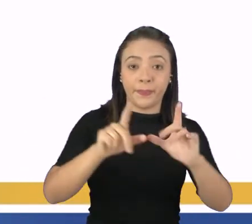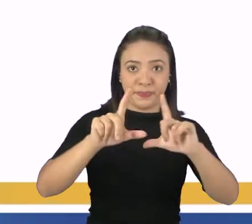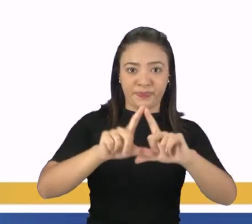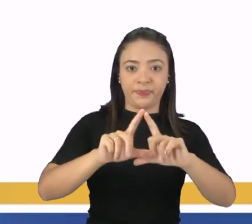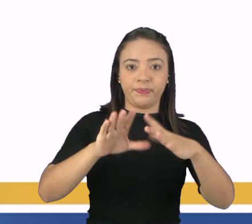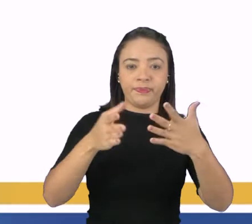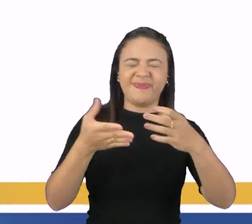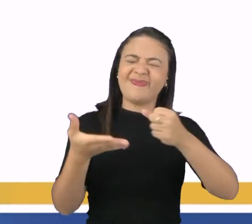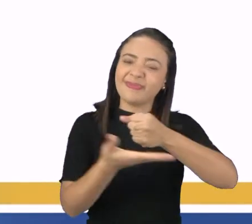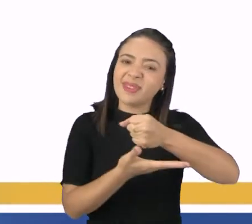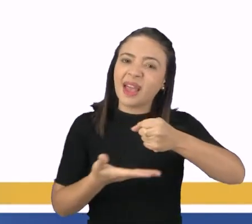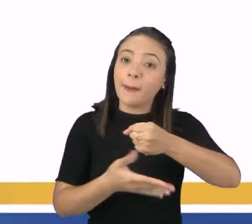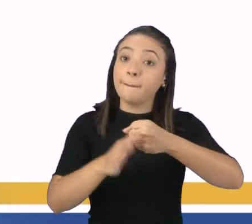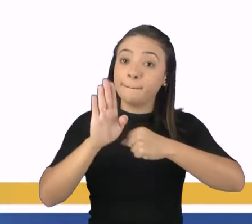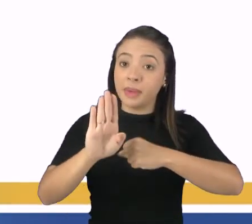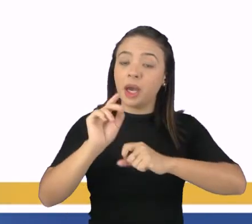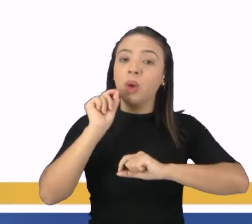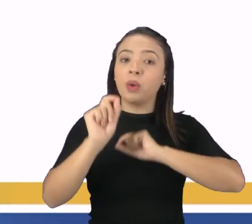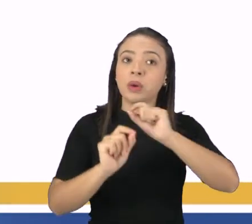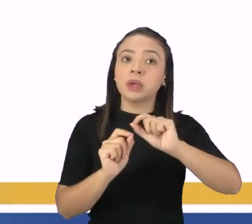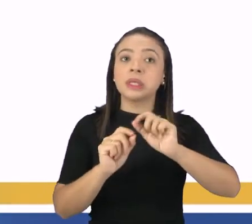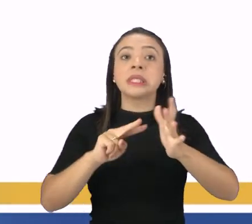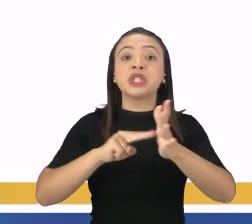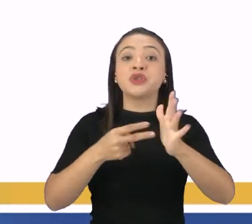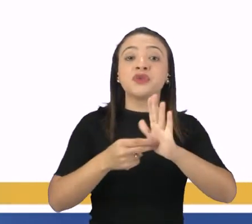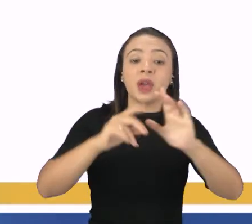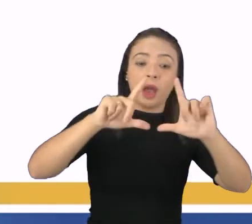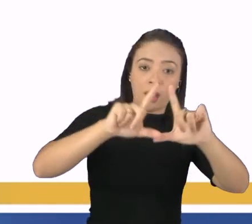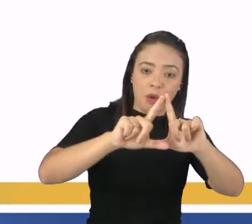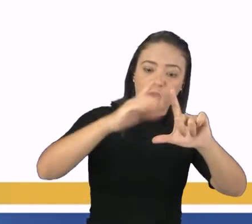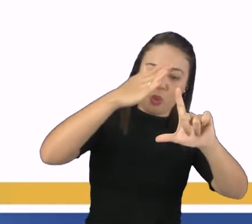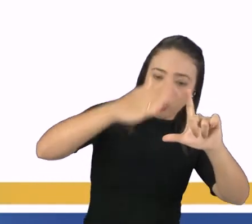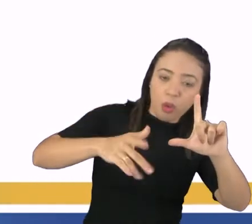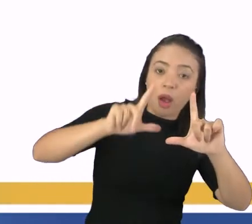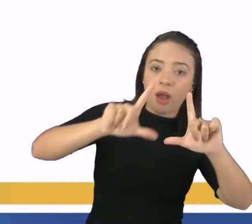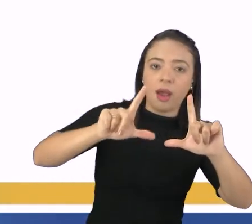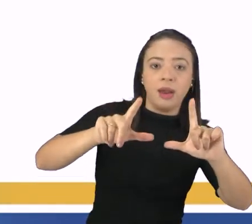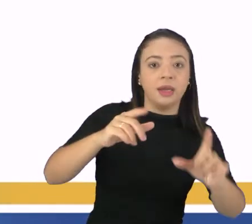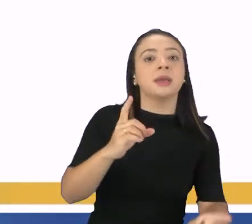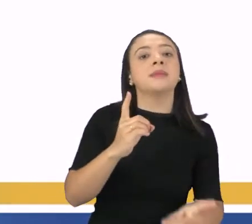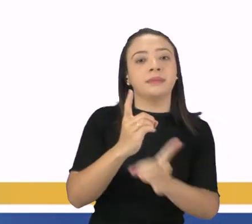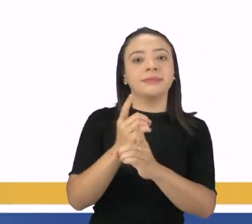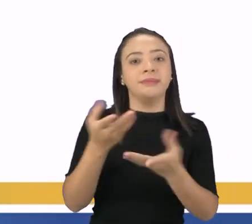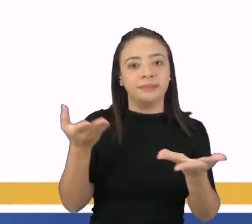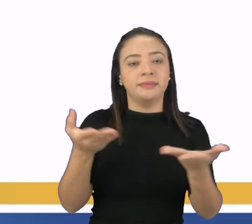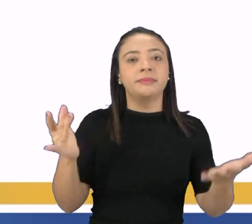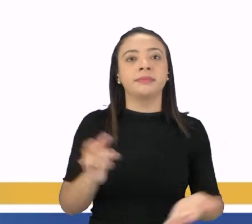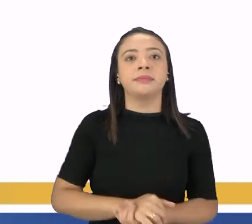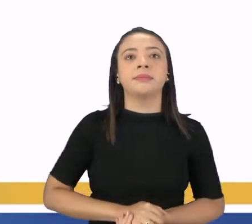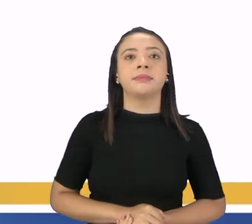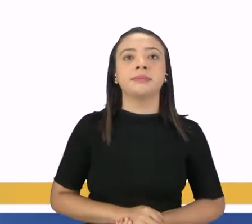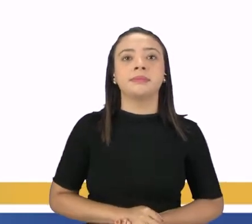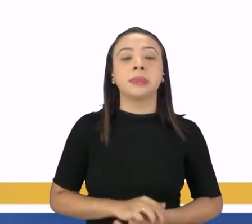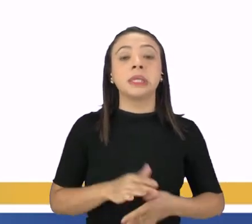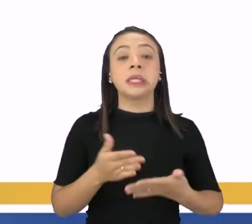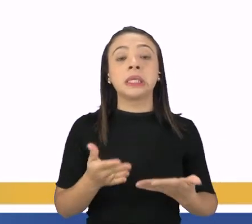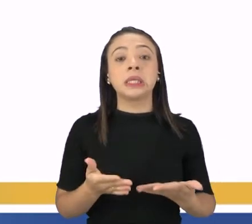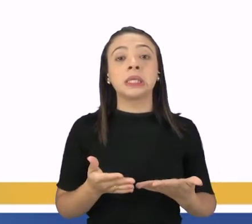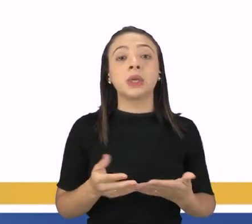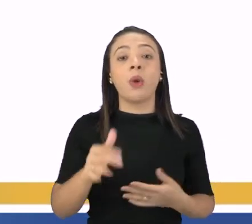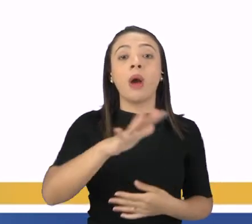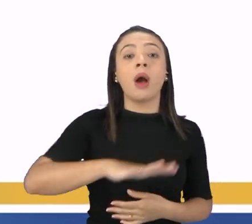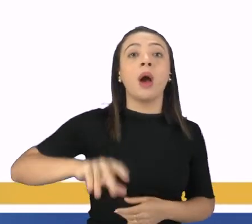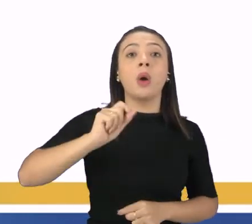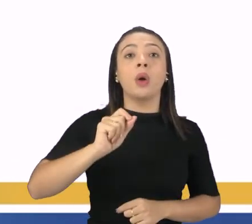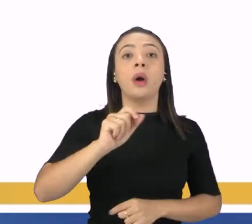a base aí, o Bzinho, né, seria a medida do lado, né, o lado L aí que nós encontramos agora. Então, essa área seria